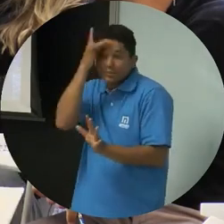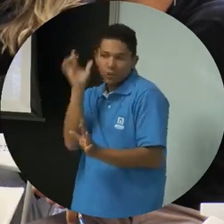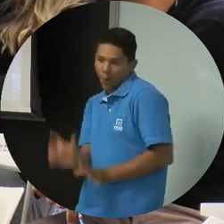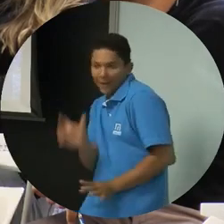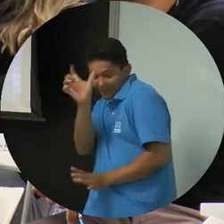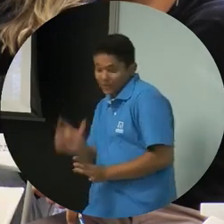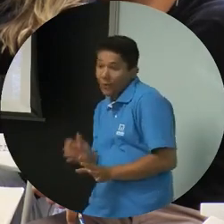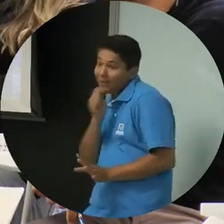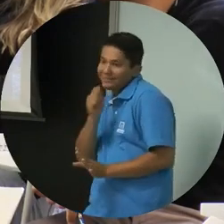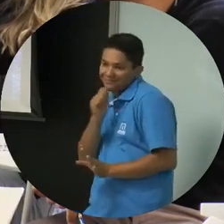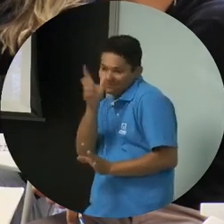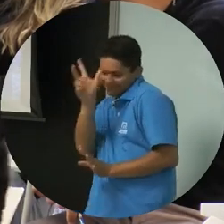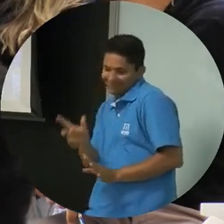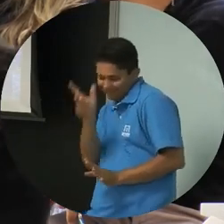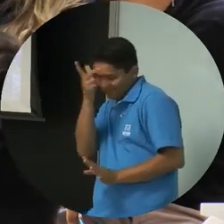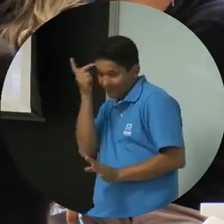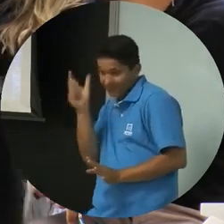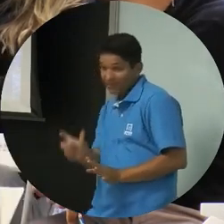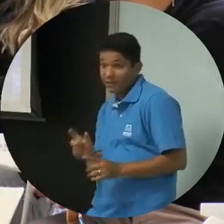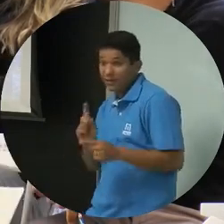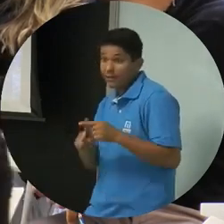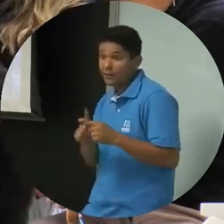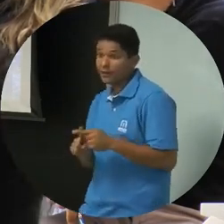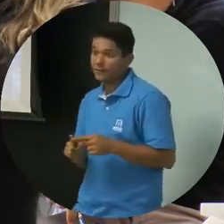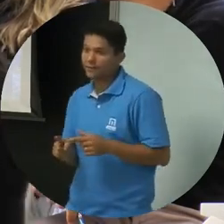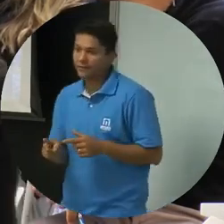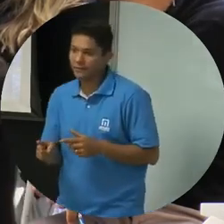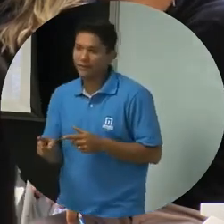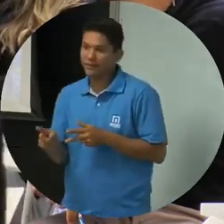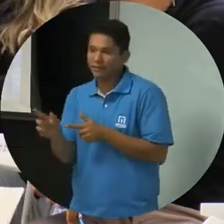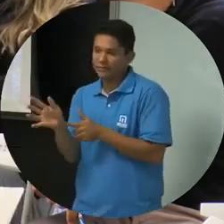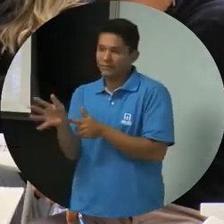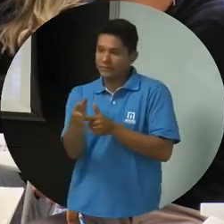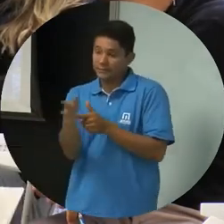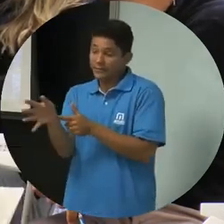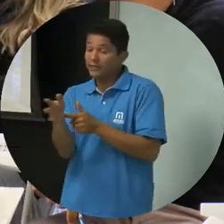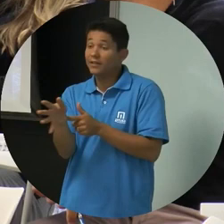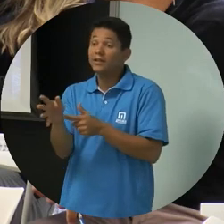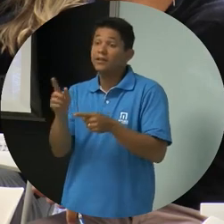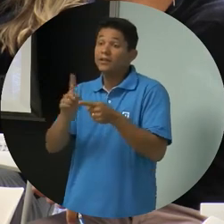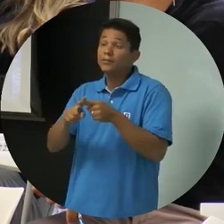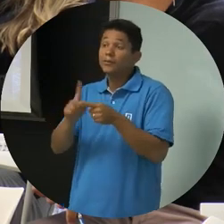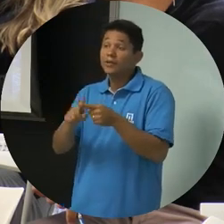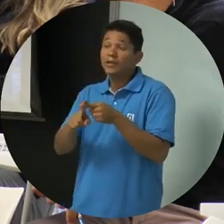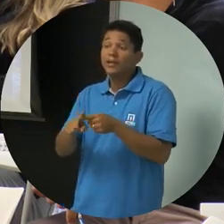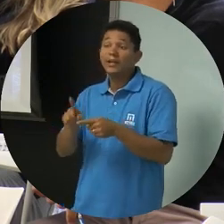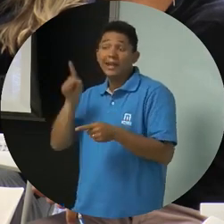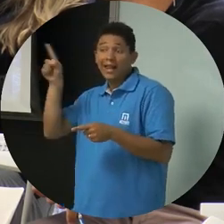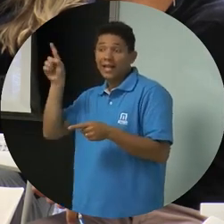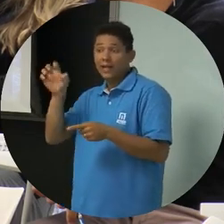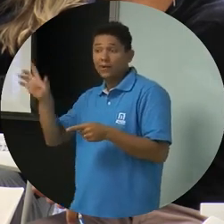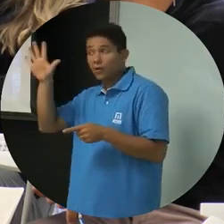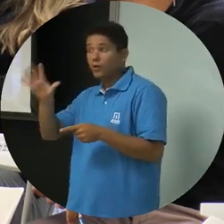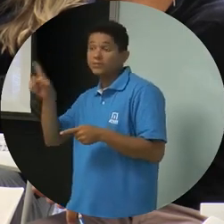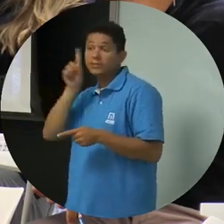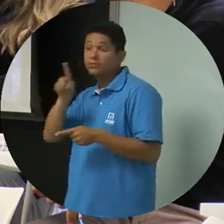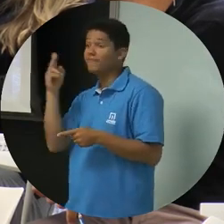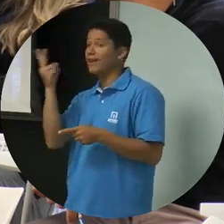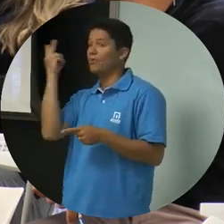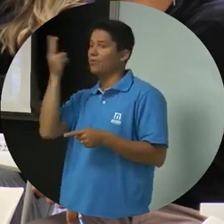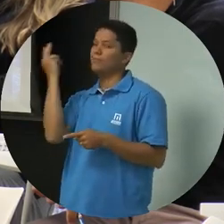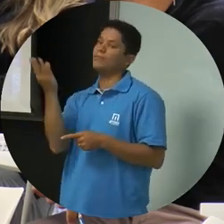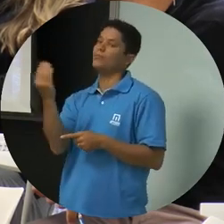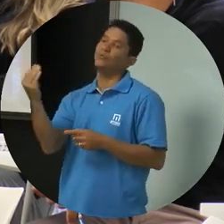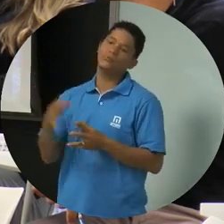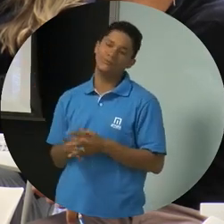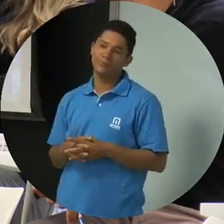metros de distância e não ter a presença humana, lá fora isso tem muito valor, porque é impossível o